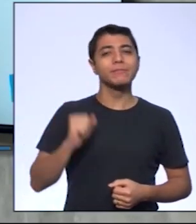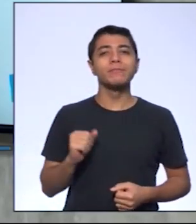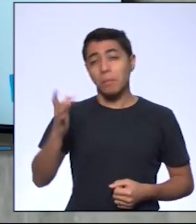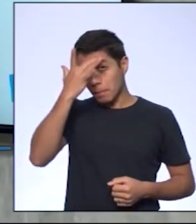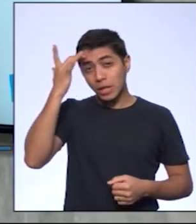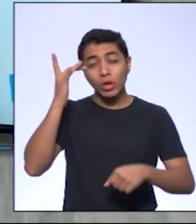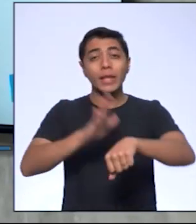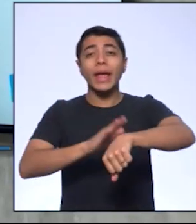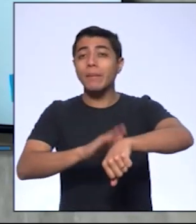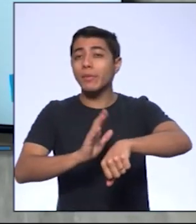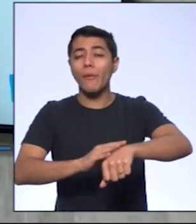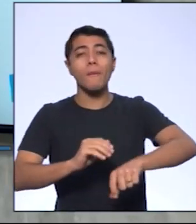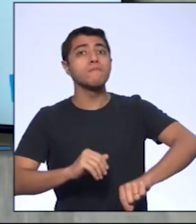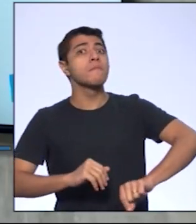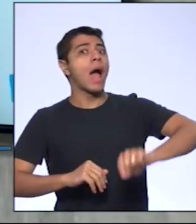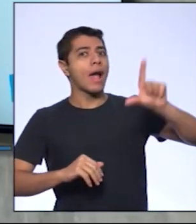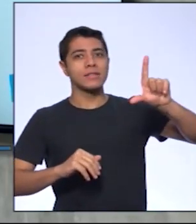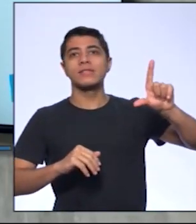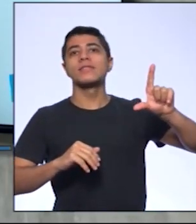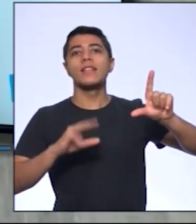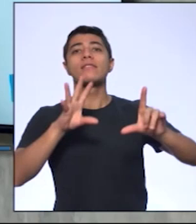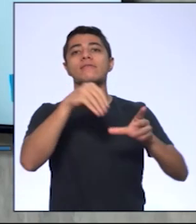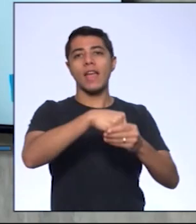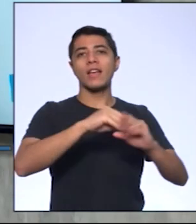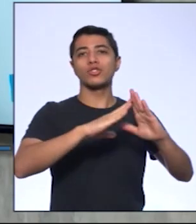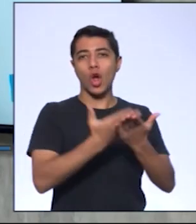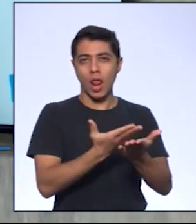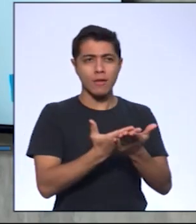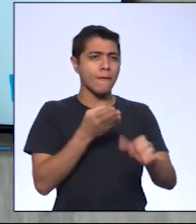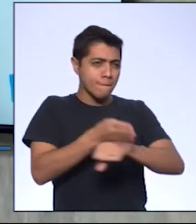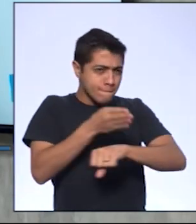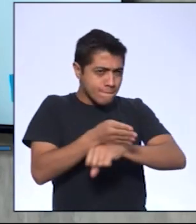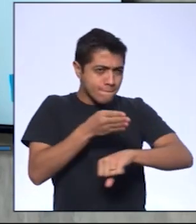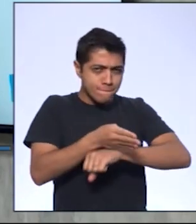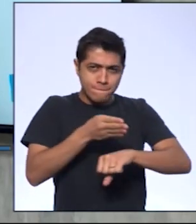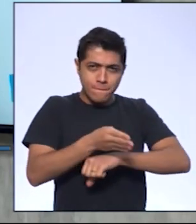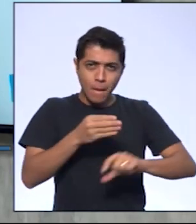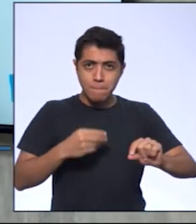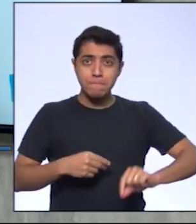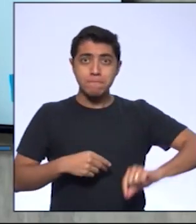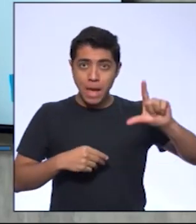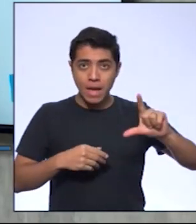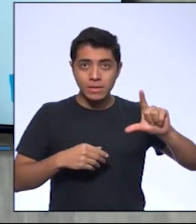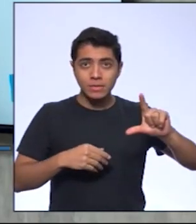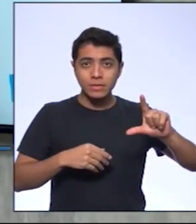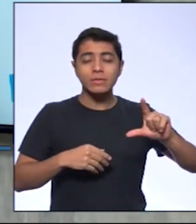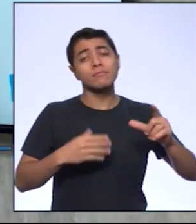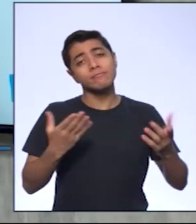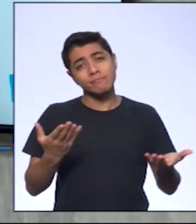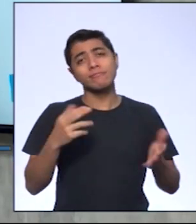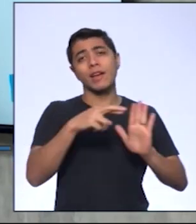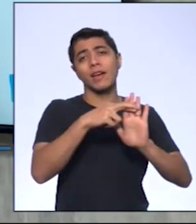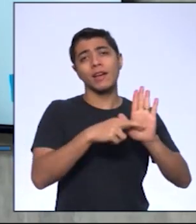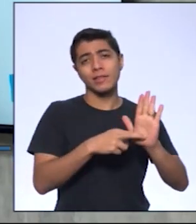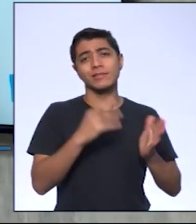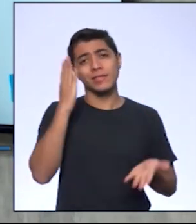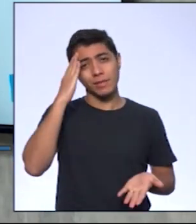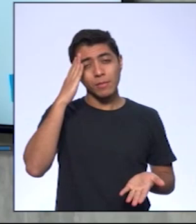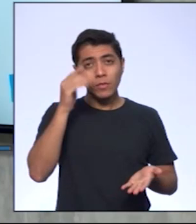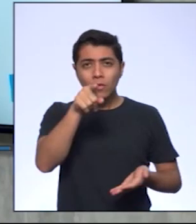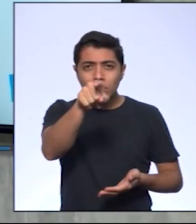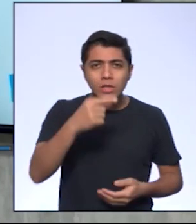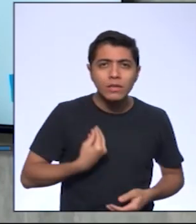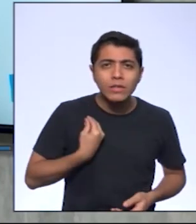a gente tem para ter acesso às regras. Isso é real, tá, gente? Então, você que está aí assistindo essa aula, provavelmente você está no 3º